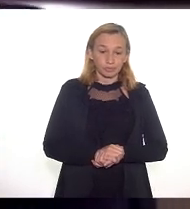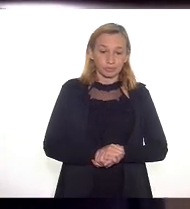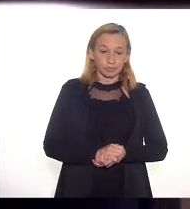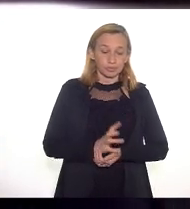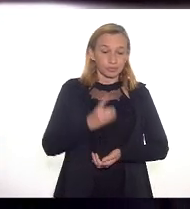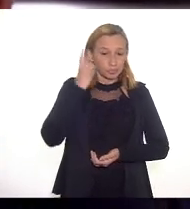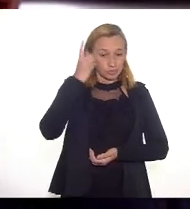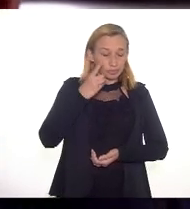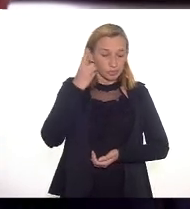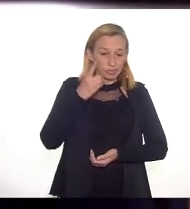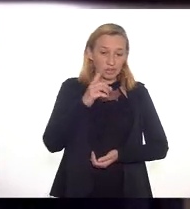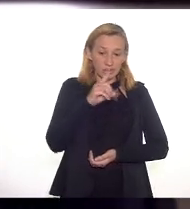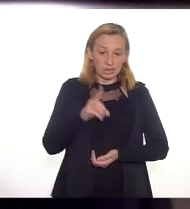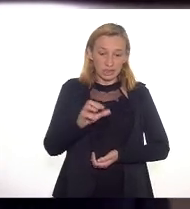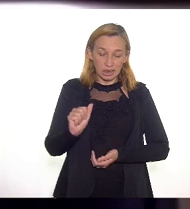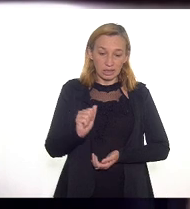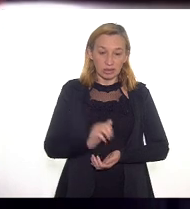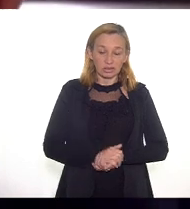Deputado Renato Zaca.